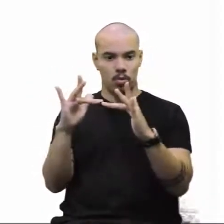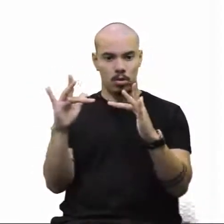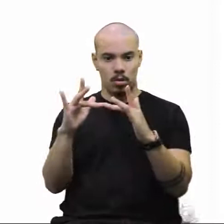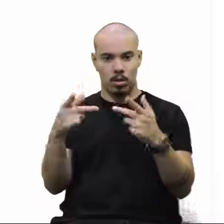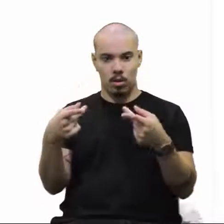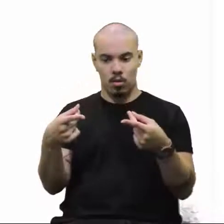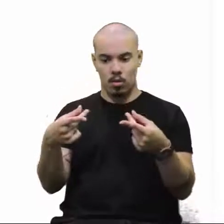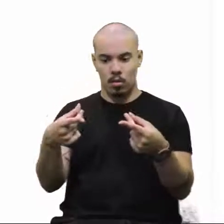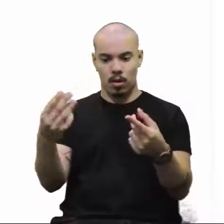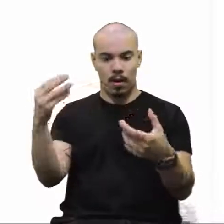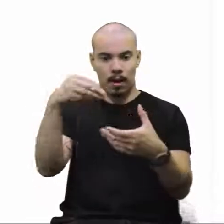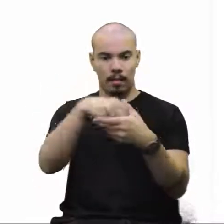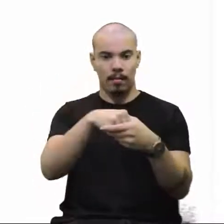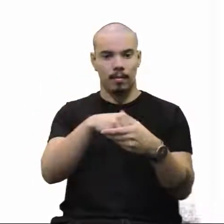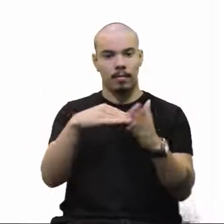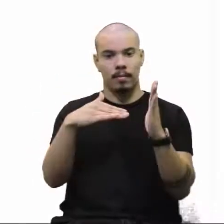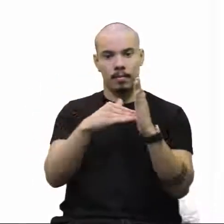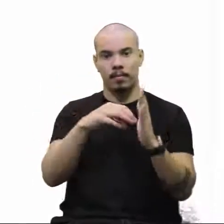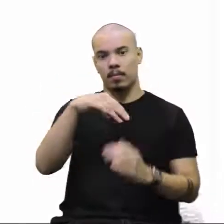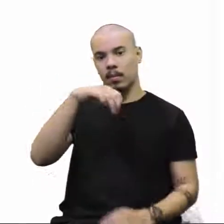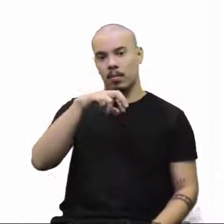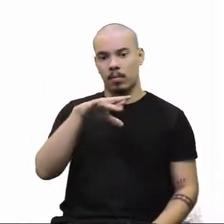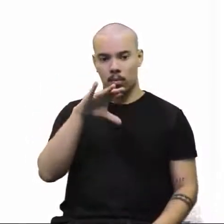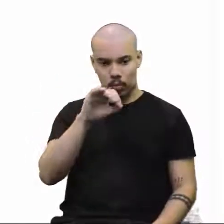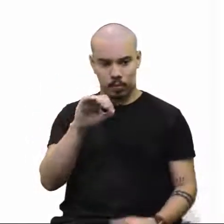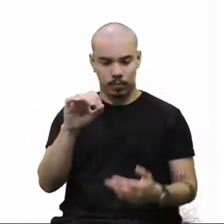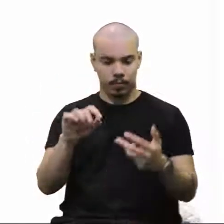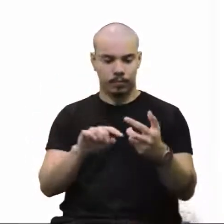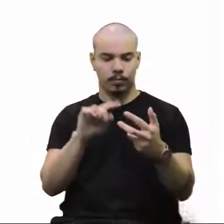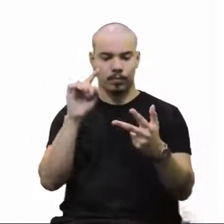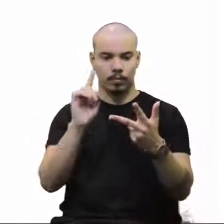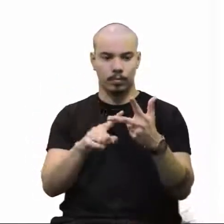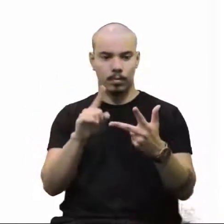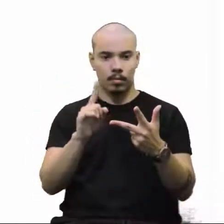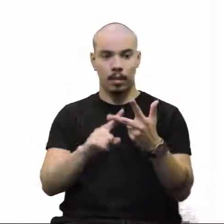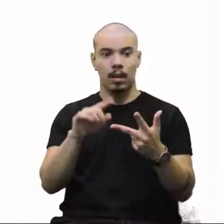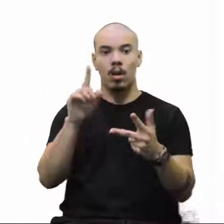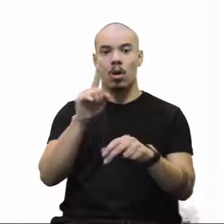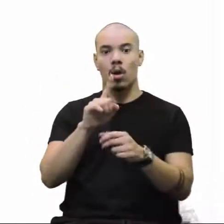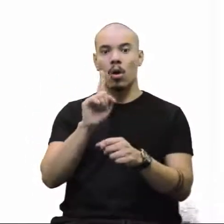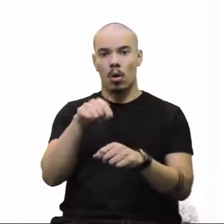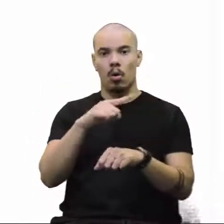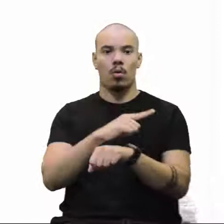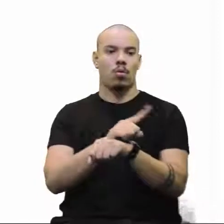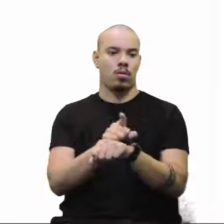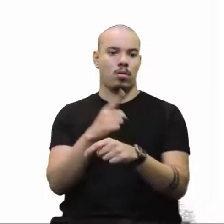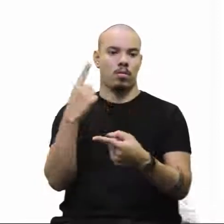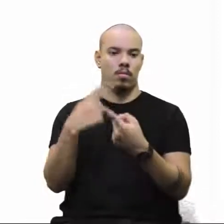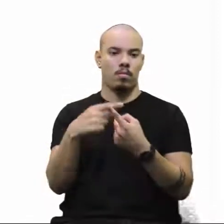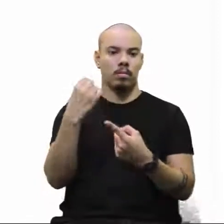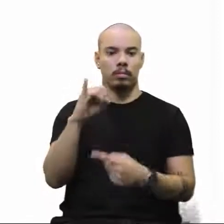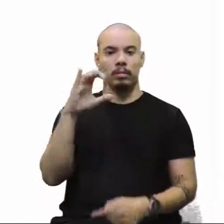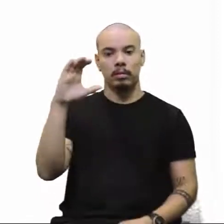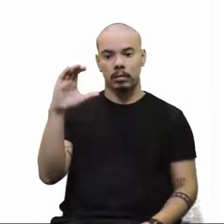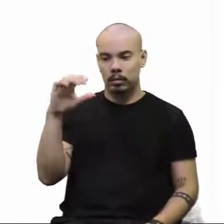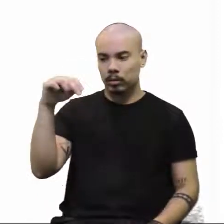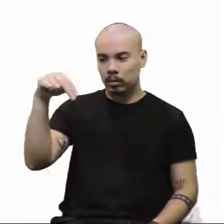para o mercúrio. Horário, se C for polo norte e a corrente fluir no contato do mercúrio para o